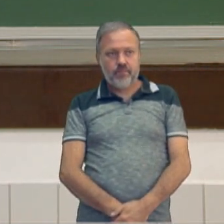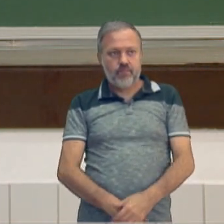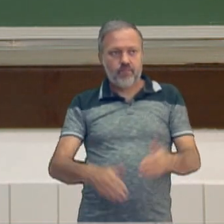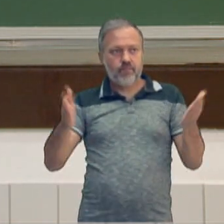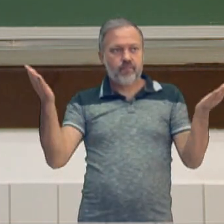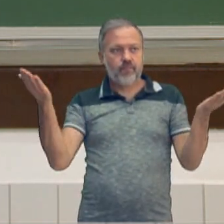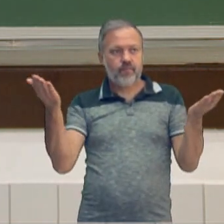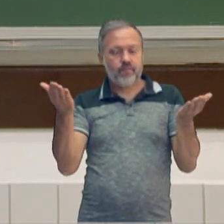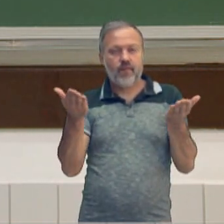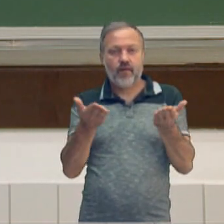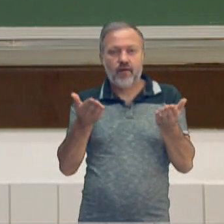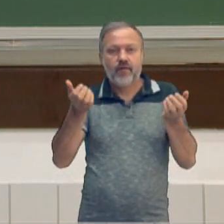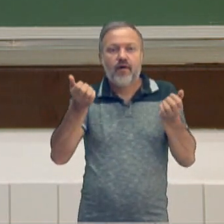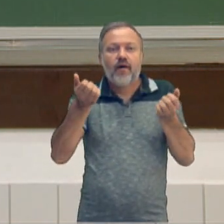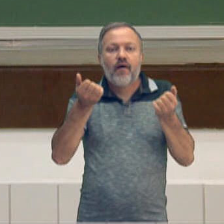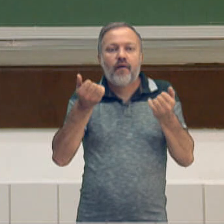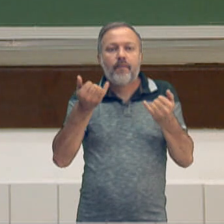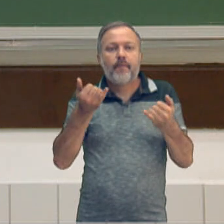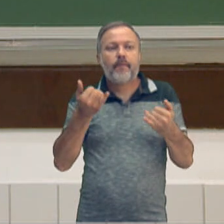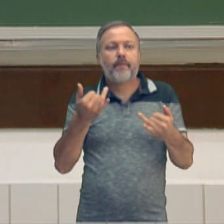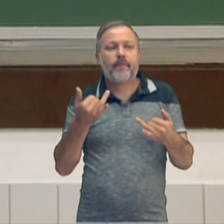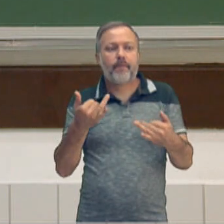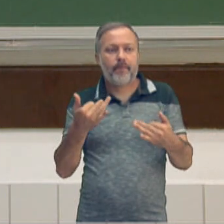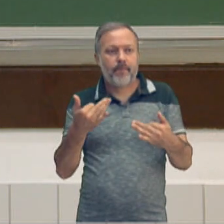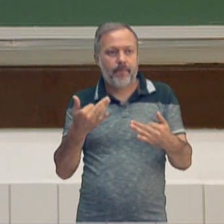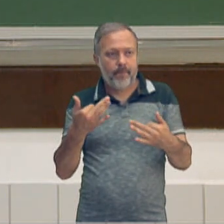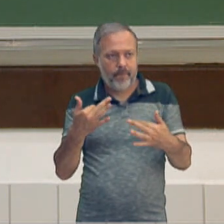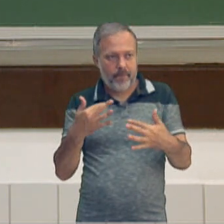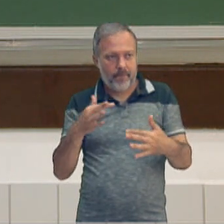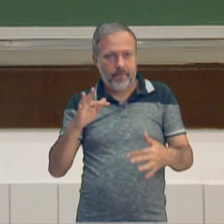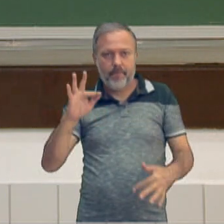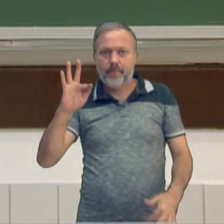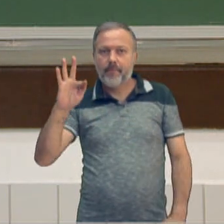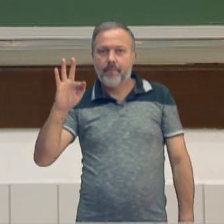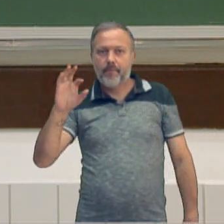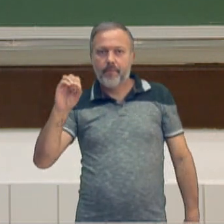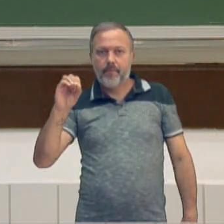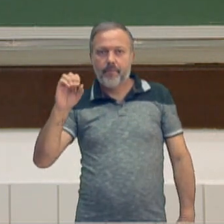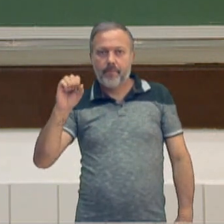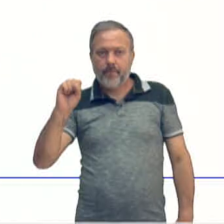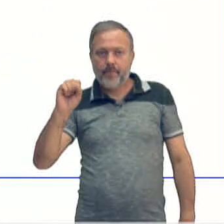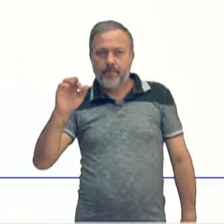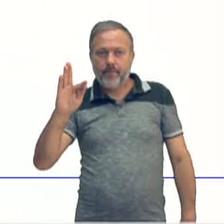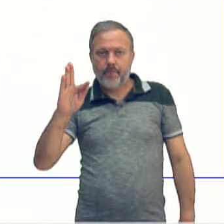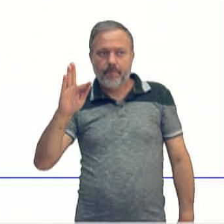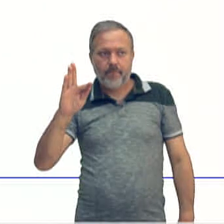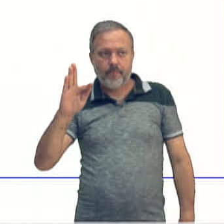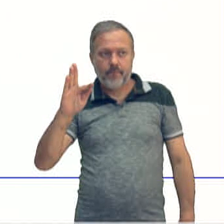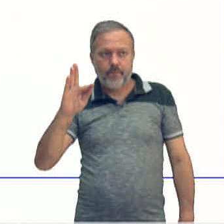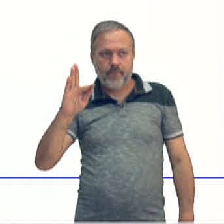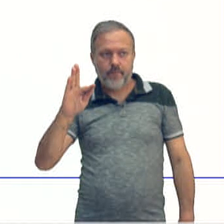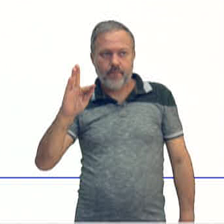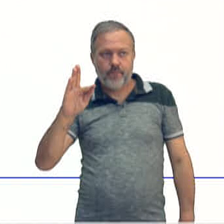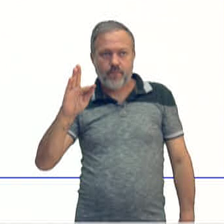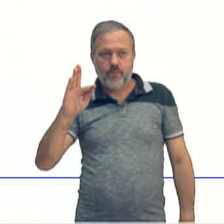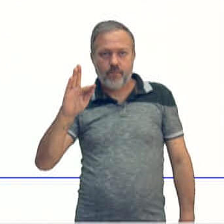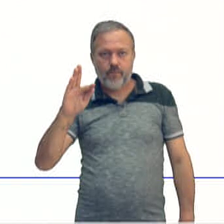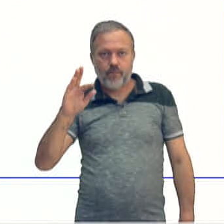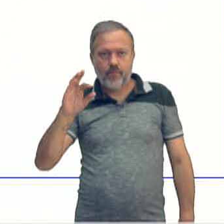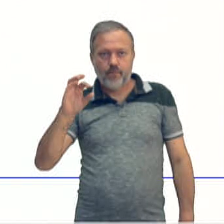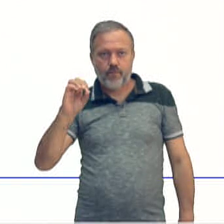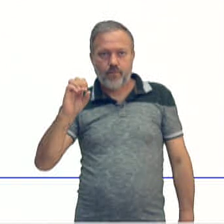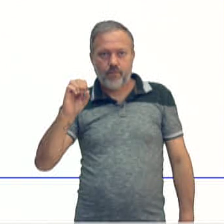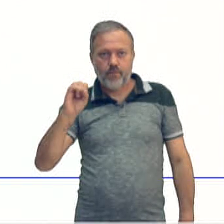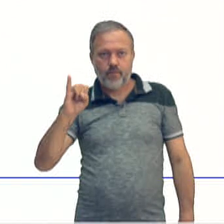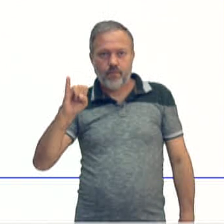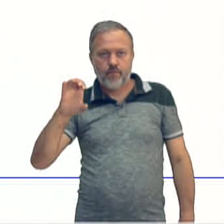os fosfolipídios, que a gente vai falar bastante deles ainda quando a gente começar a falar de célula. Os fosfolipídios, então, eles são componentes das